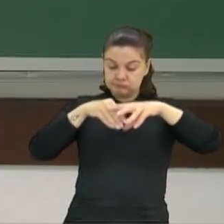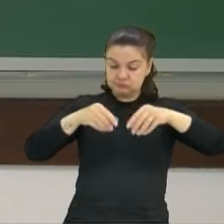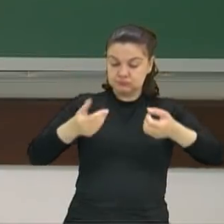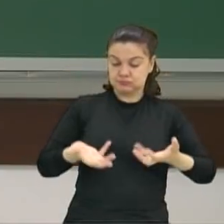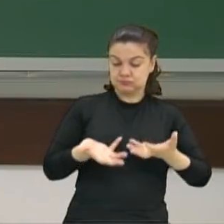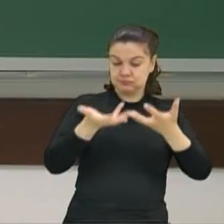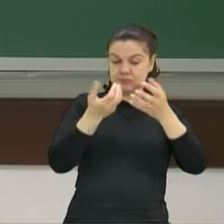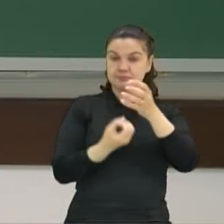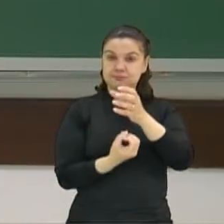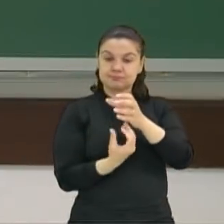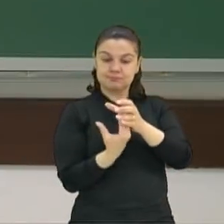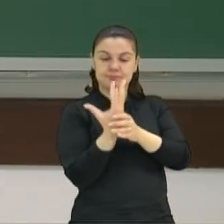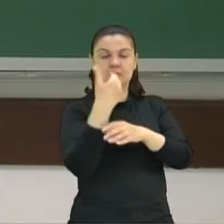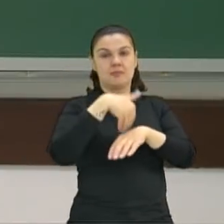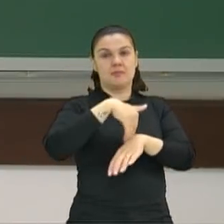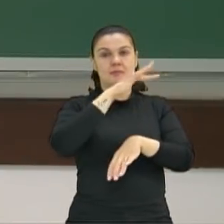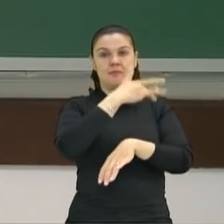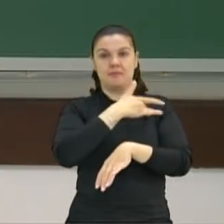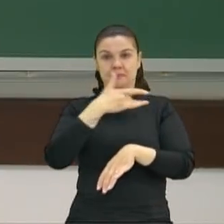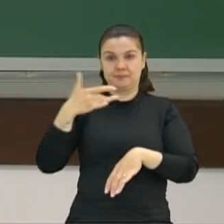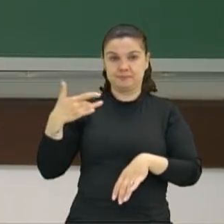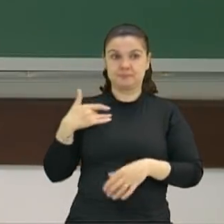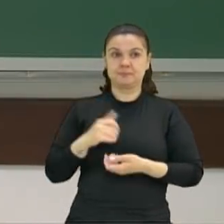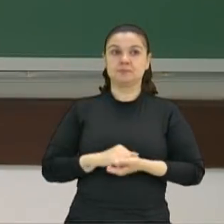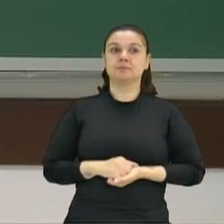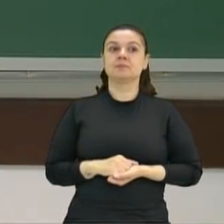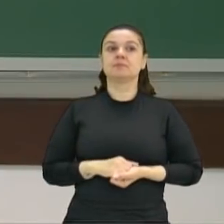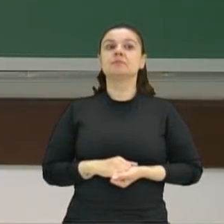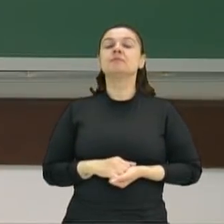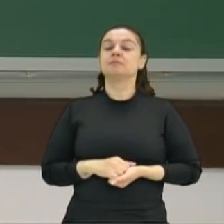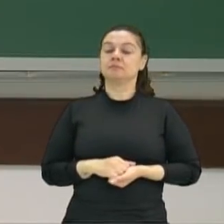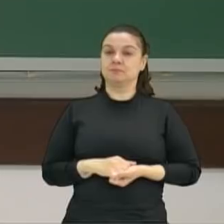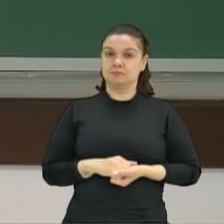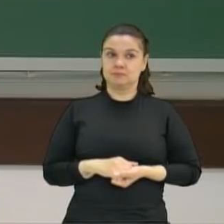daquela planta seja mais efetivo.